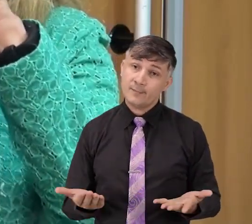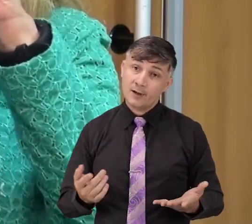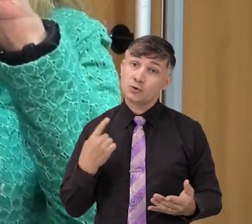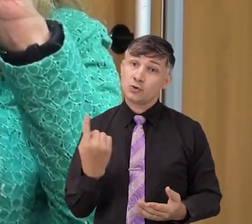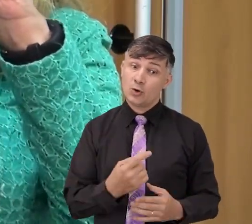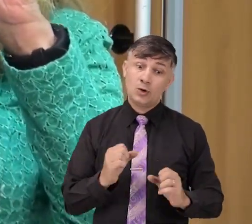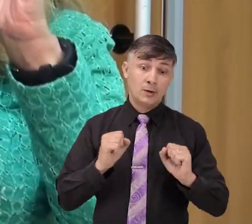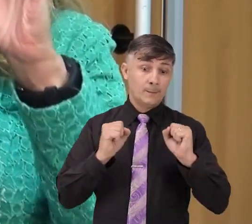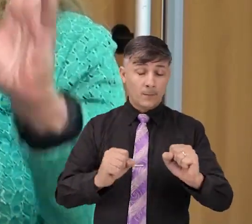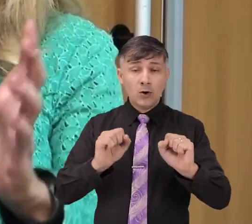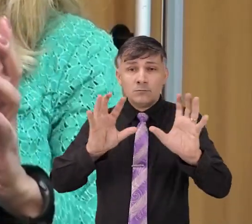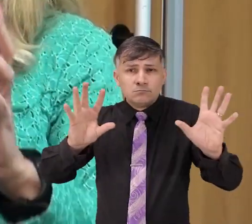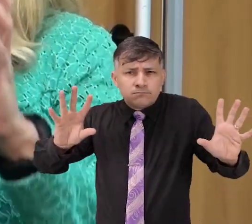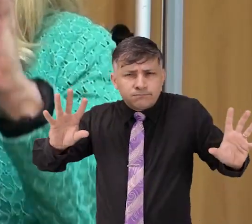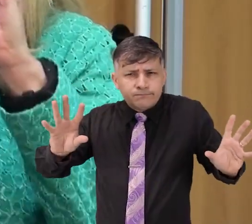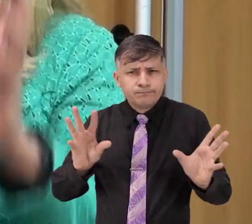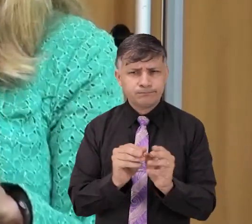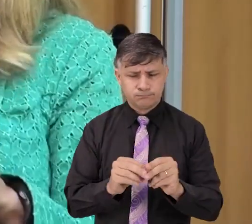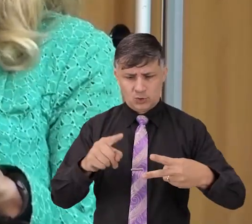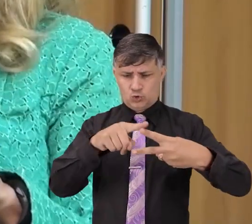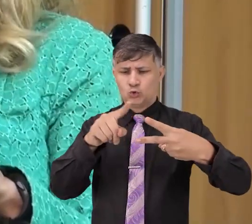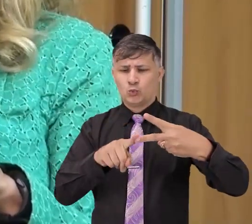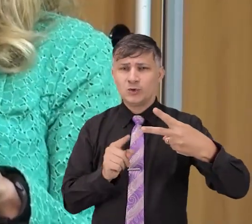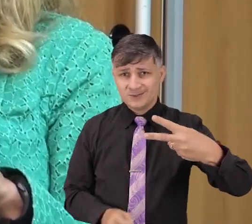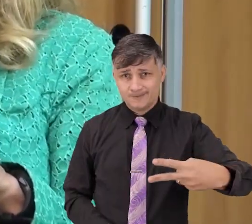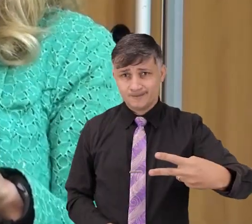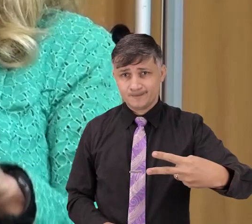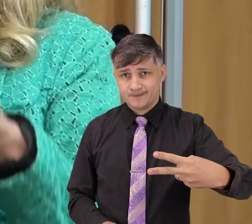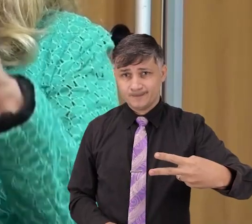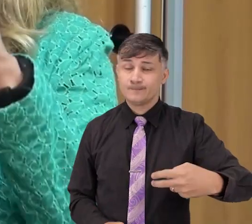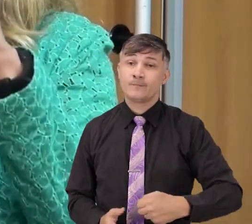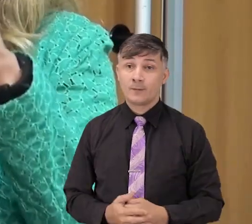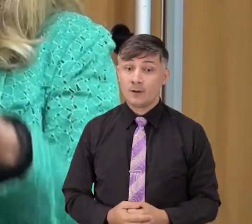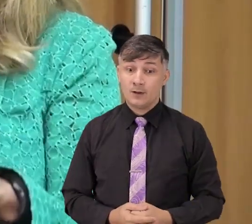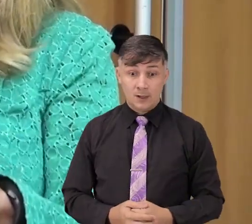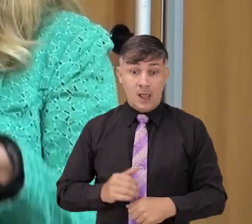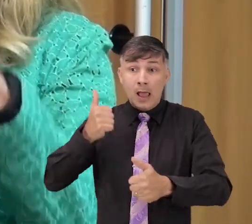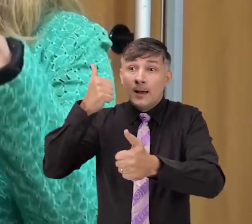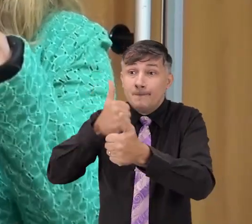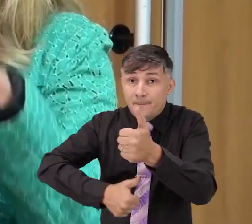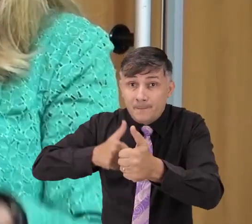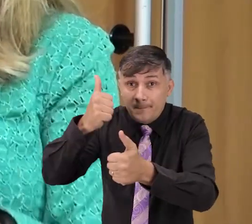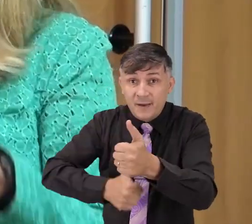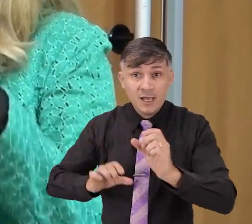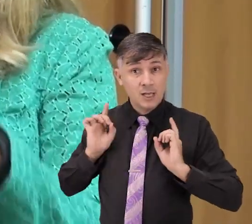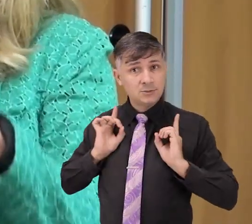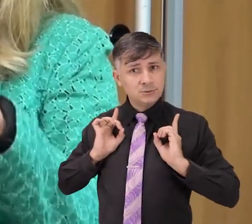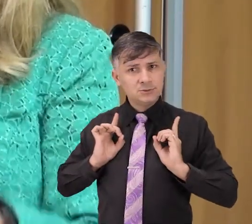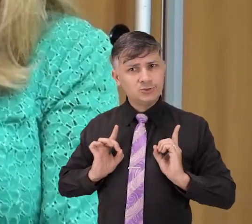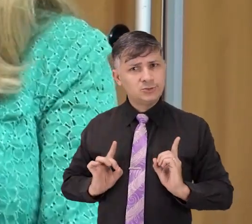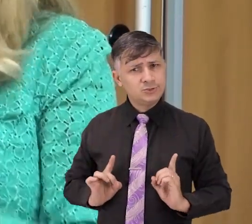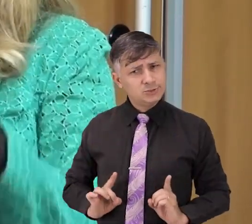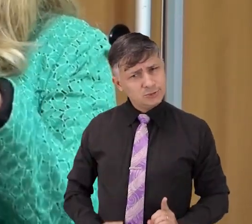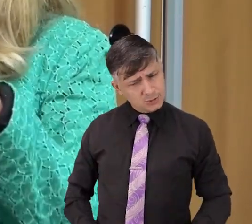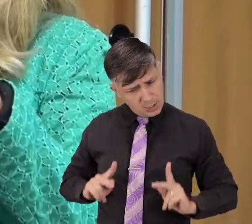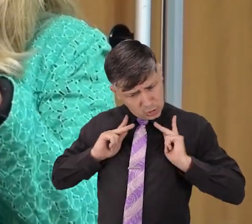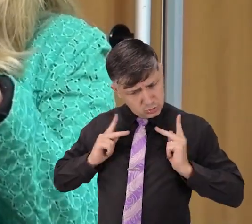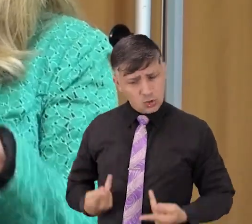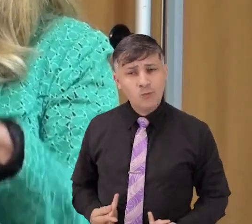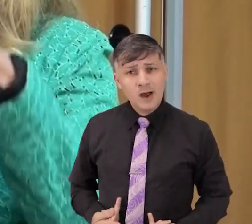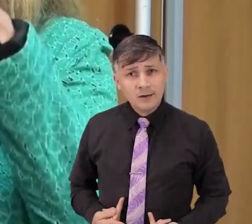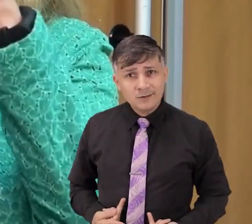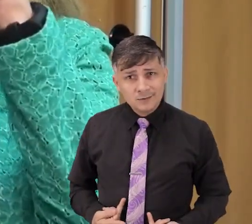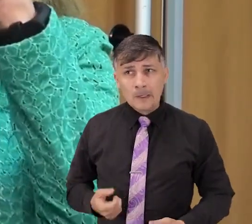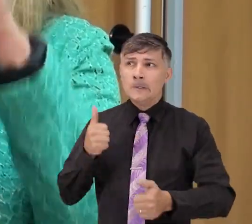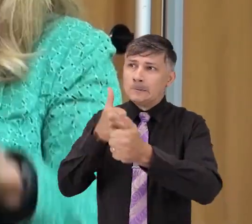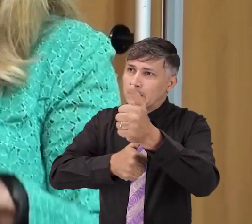a gente pode sintetizar com duas coisas. Né? A gente briga pela dignidade do ser humano. O que nós estamos fazendo aqui,